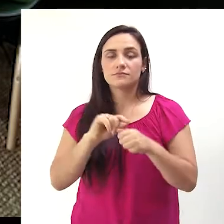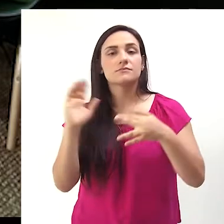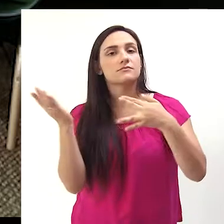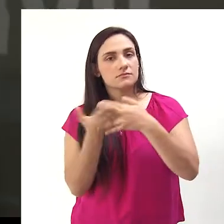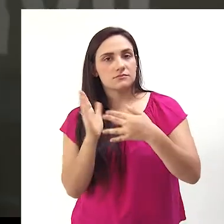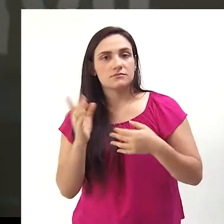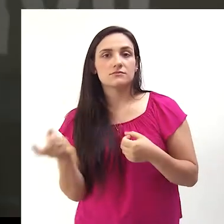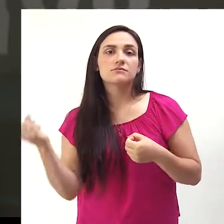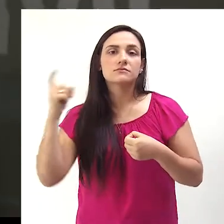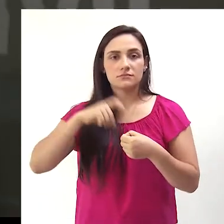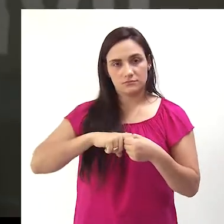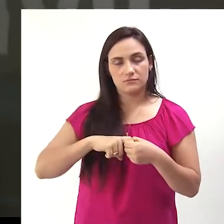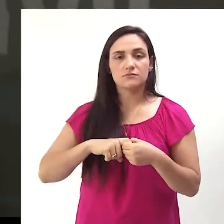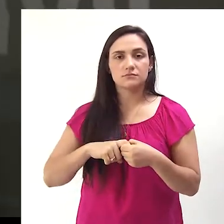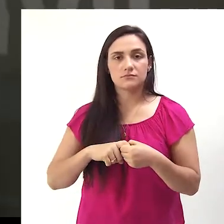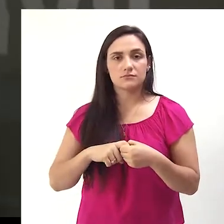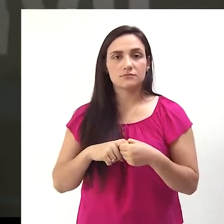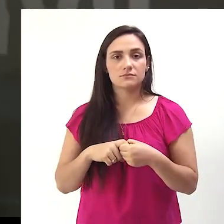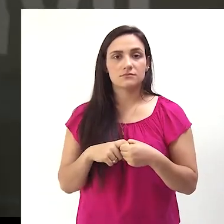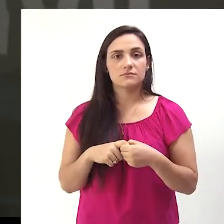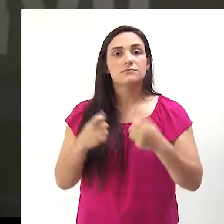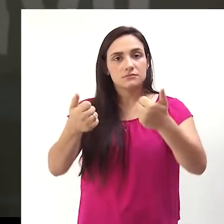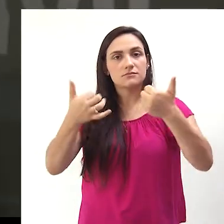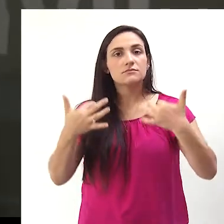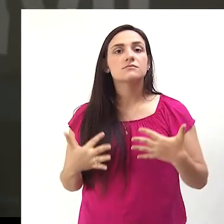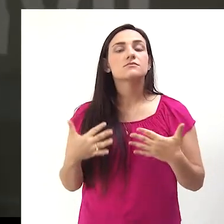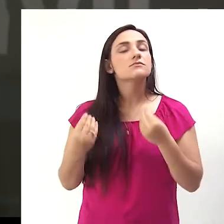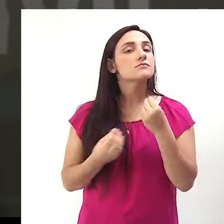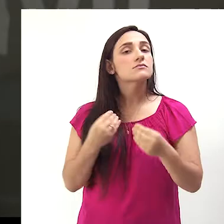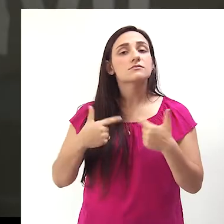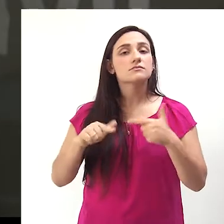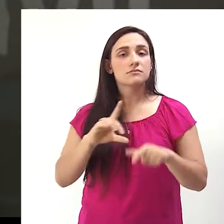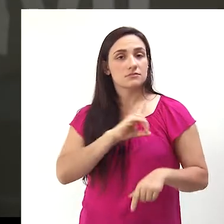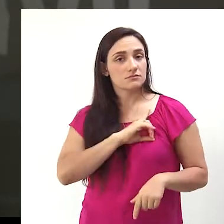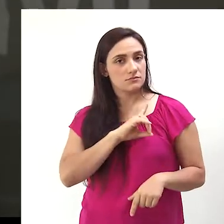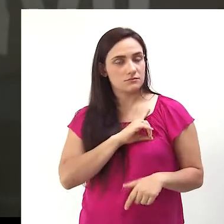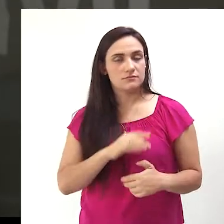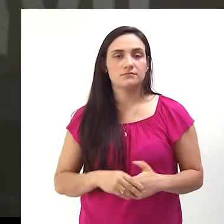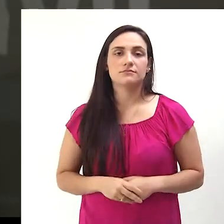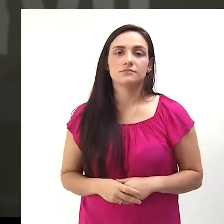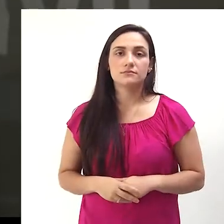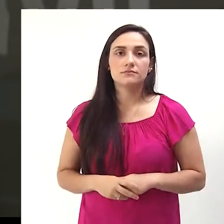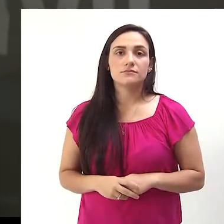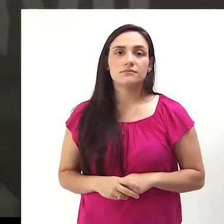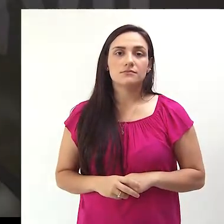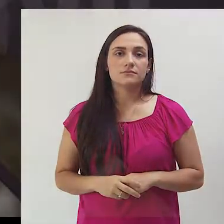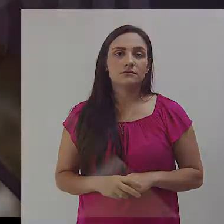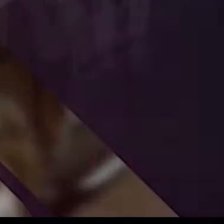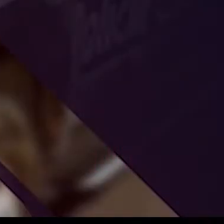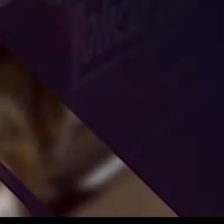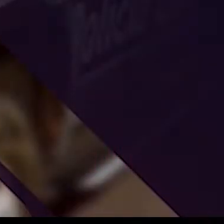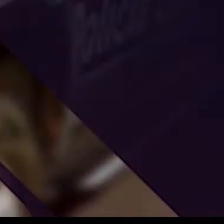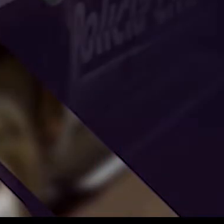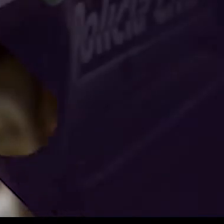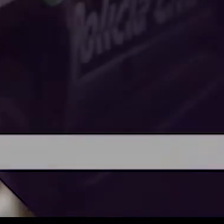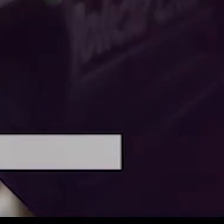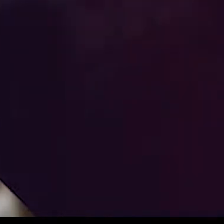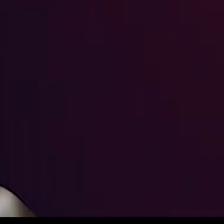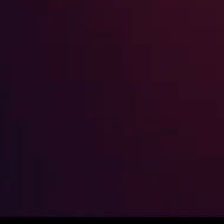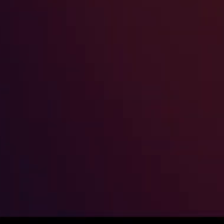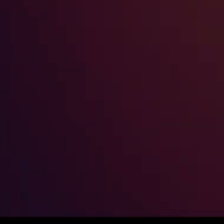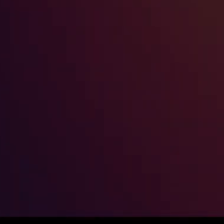né? Vamos para um rápido intervalo e já voltamos para falar mais sobre o trabalho da Deleagro.